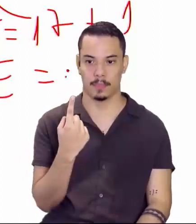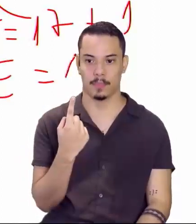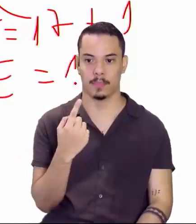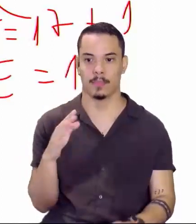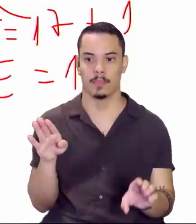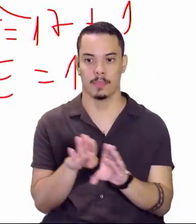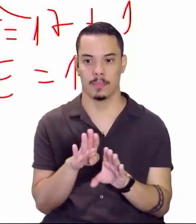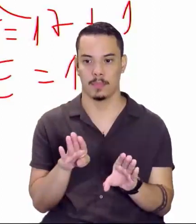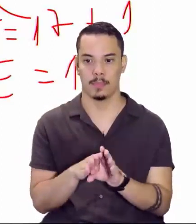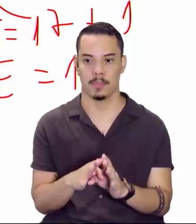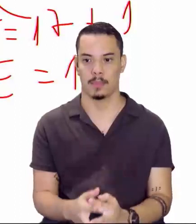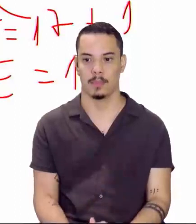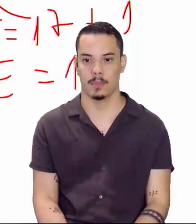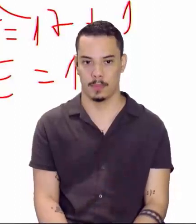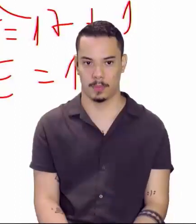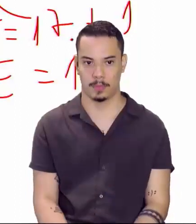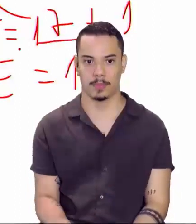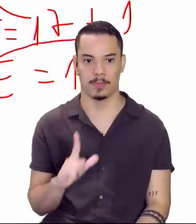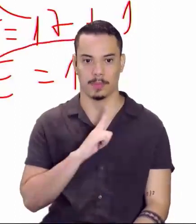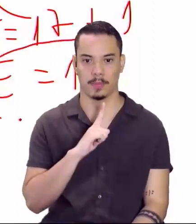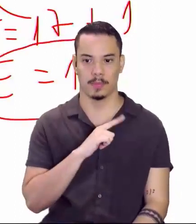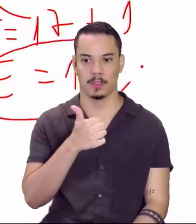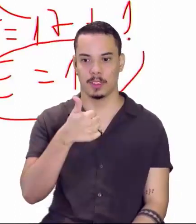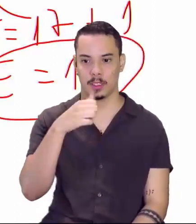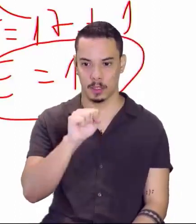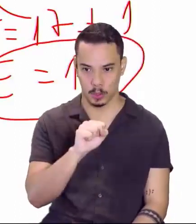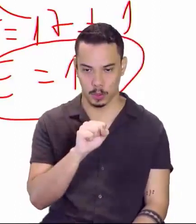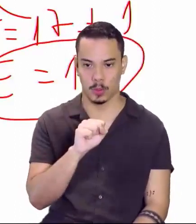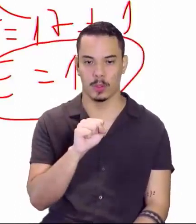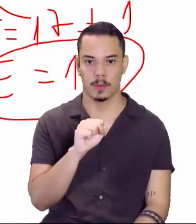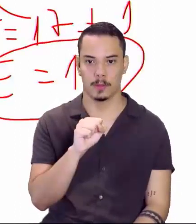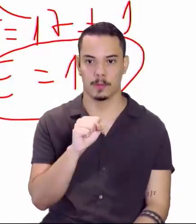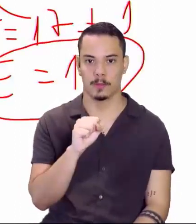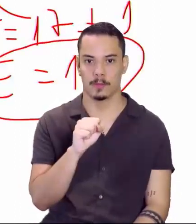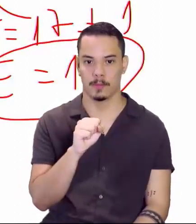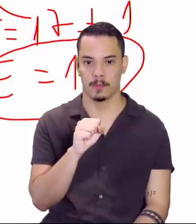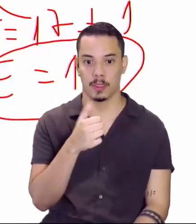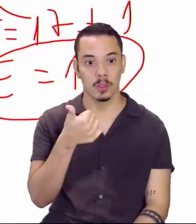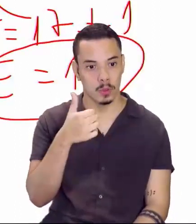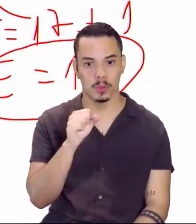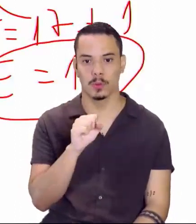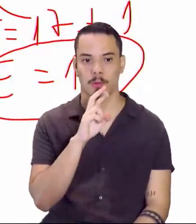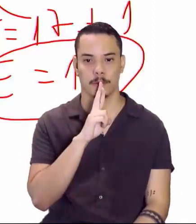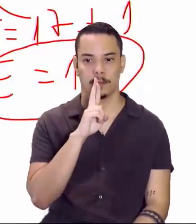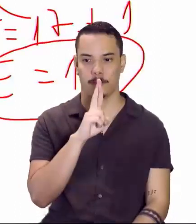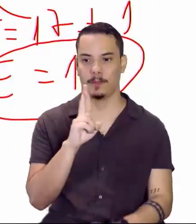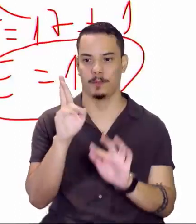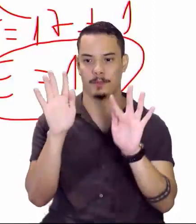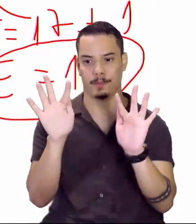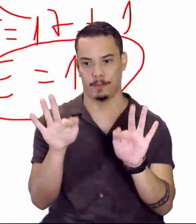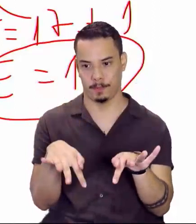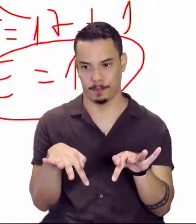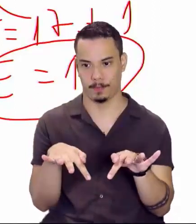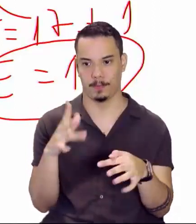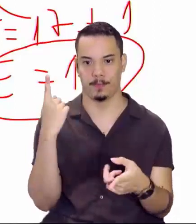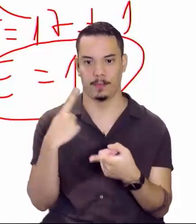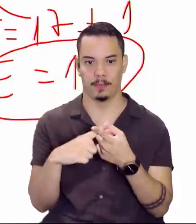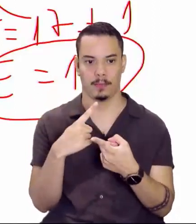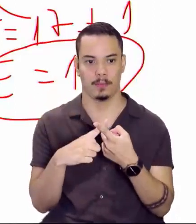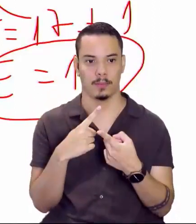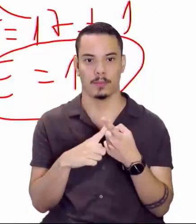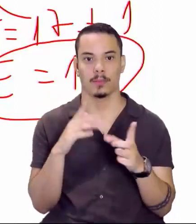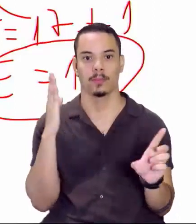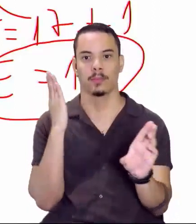elétrons será 18 para esse átomo X, na condição de íon.